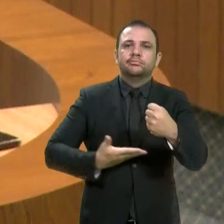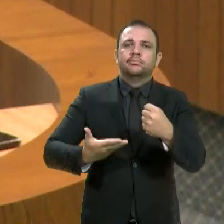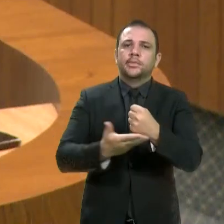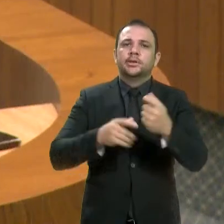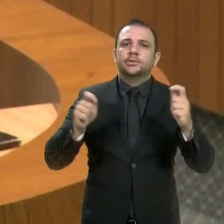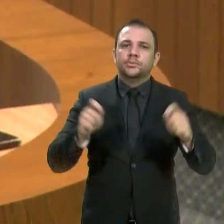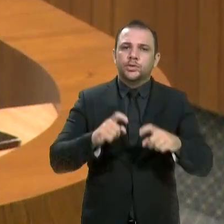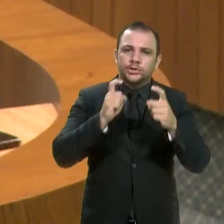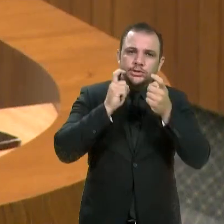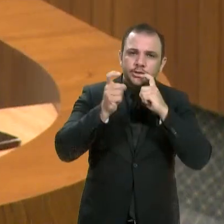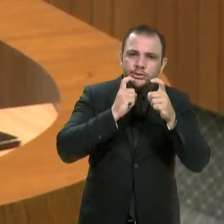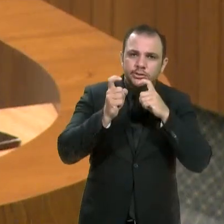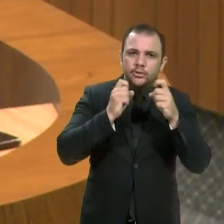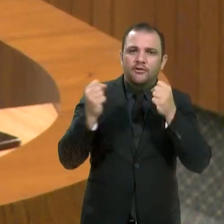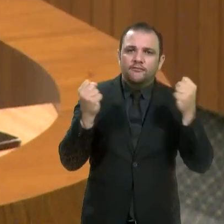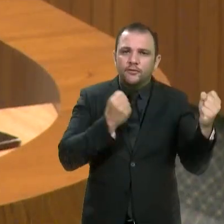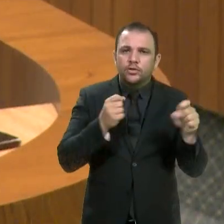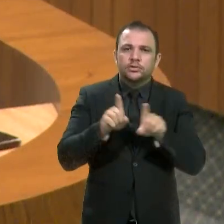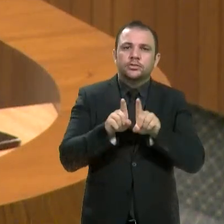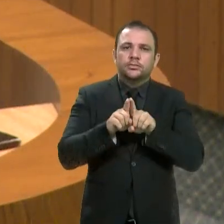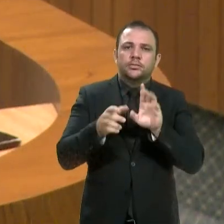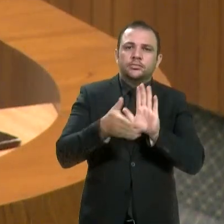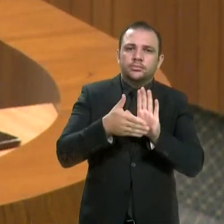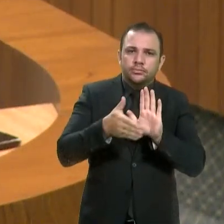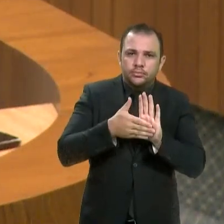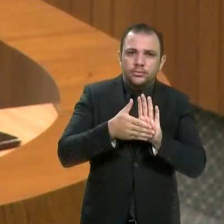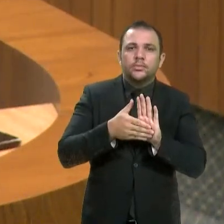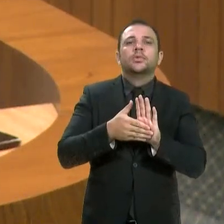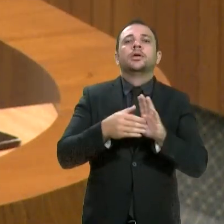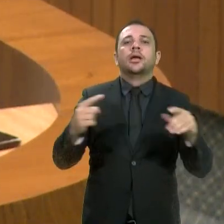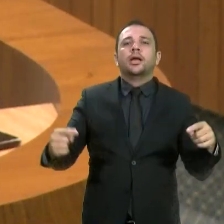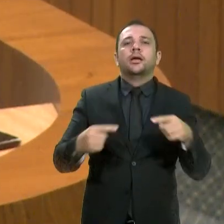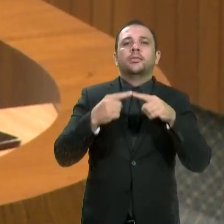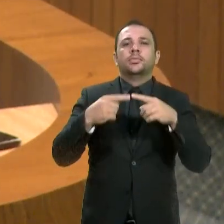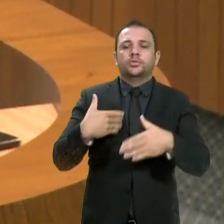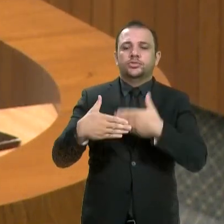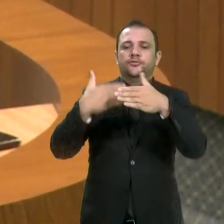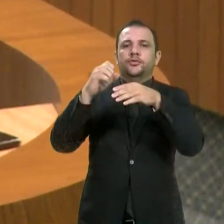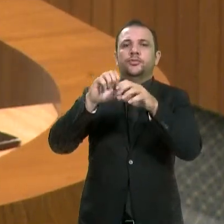debates fortes e proposições que é o encontro desse desenvolvimento sustentável do nosso Estado. Muito obrigado.